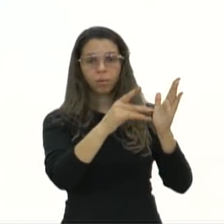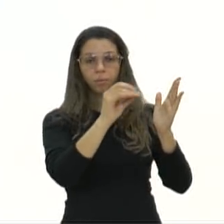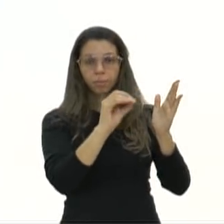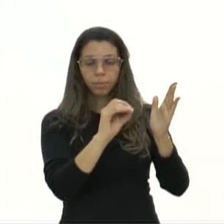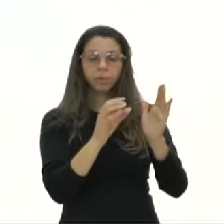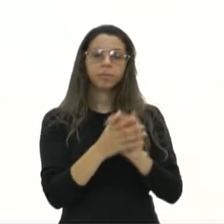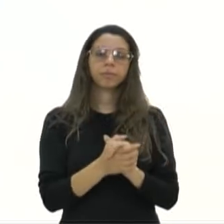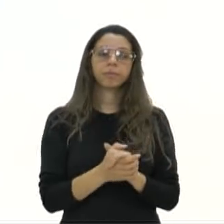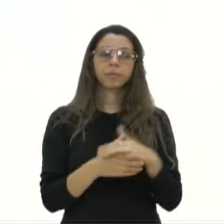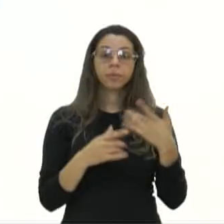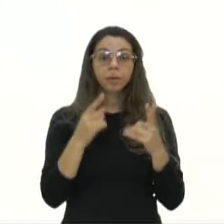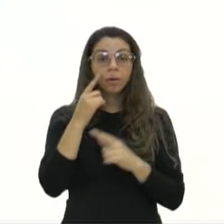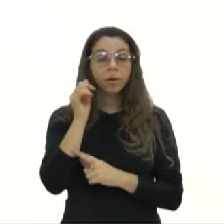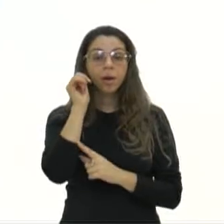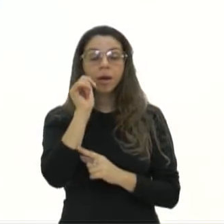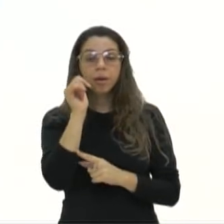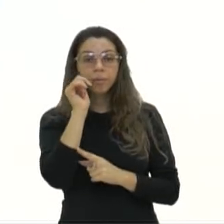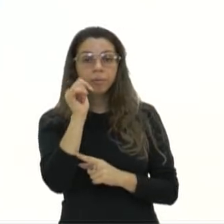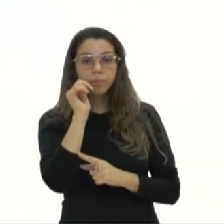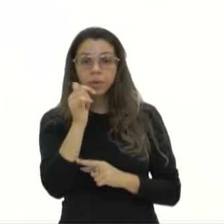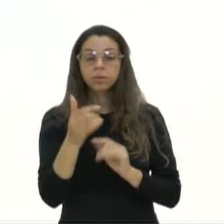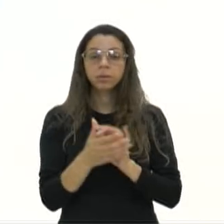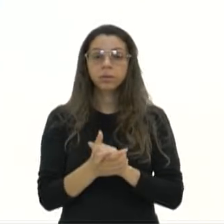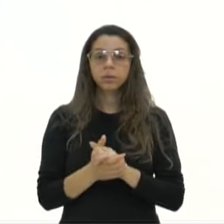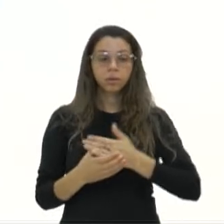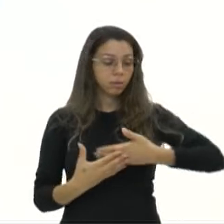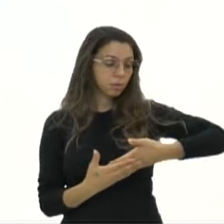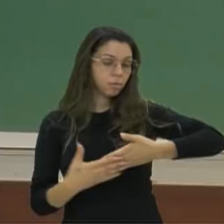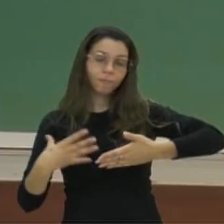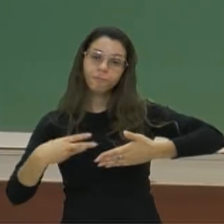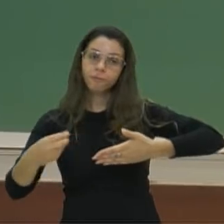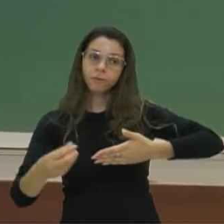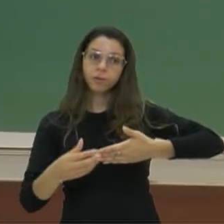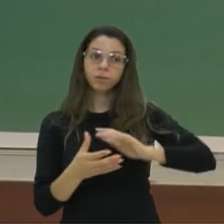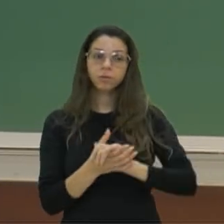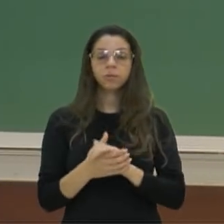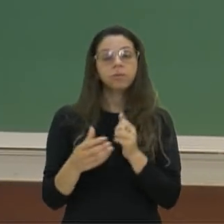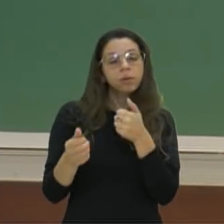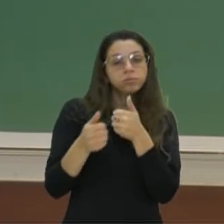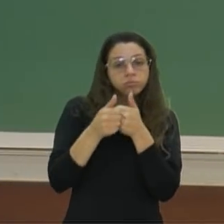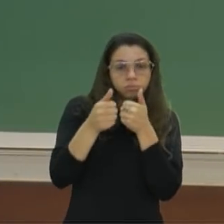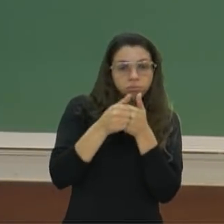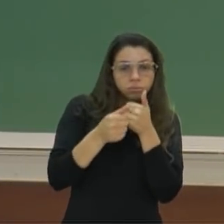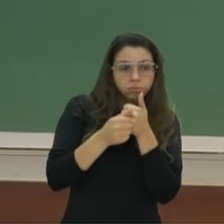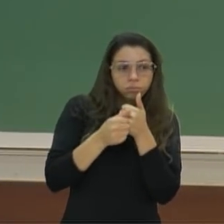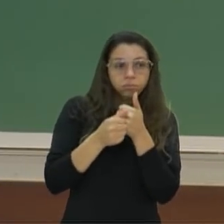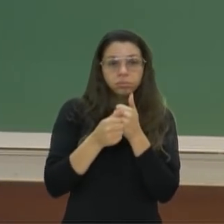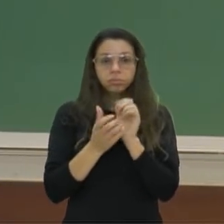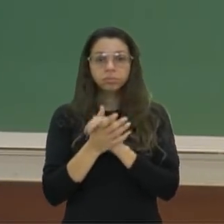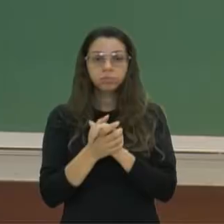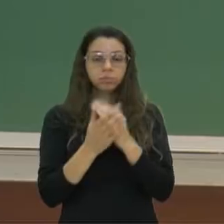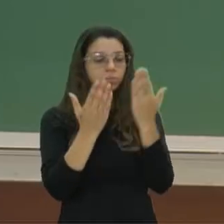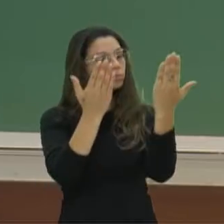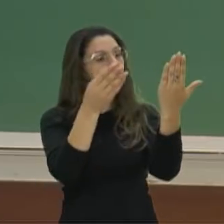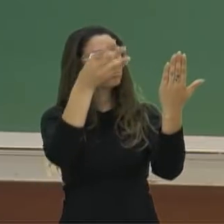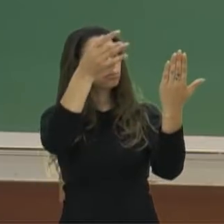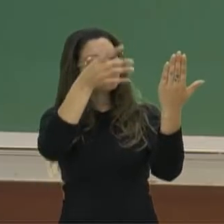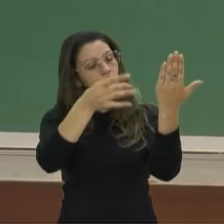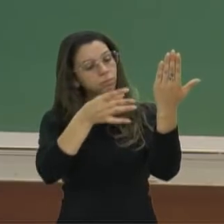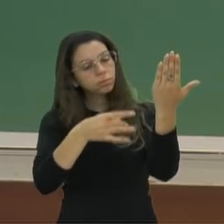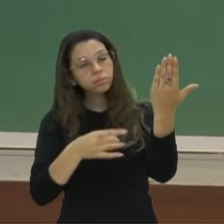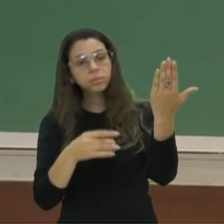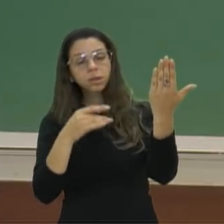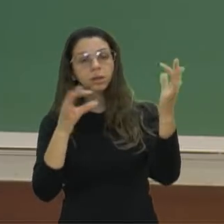eu estou vendo essa mãe passeando com seu filhinho. Eu estou perto dela. eu vejo muito bem os detalhes, está